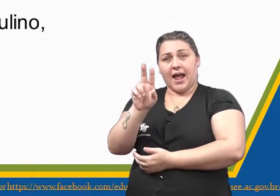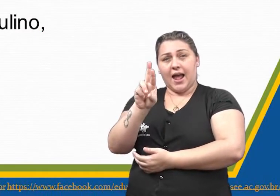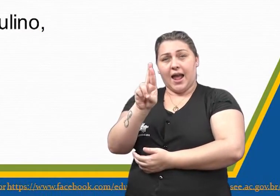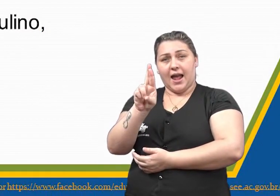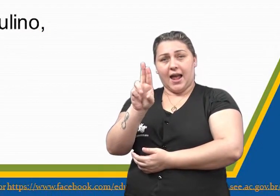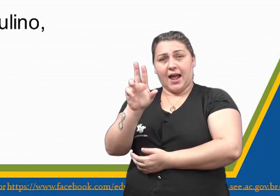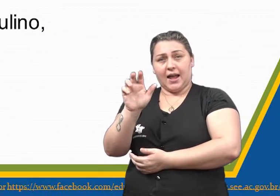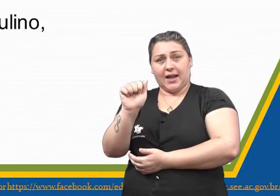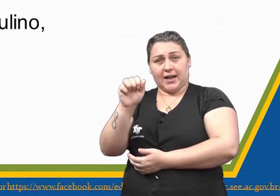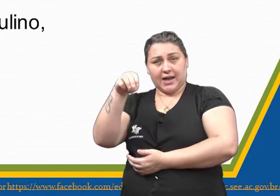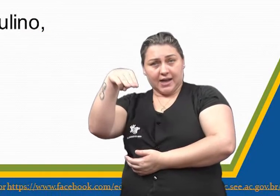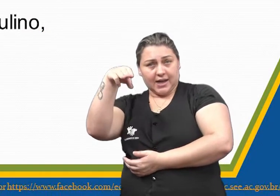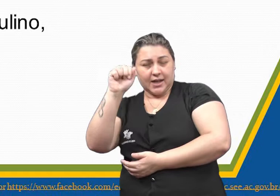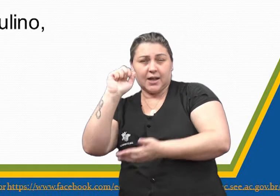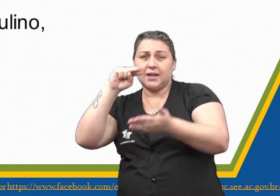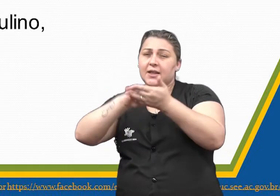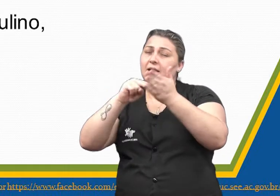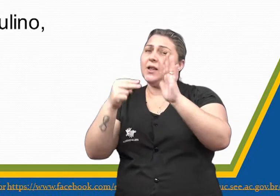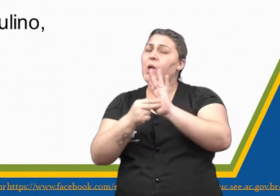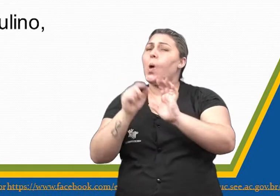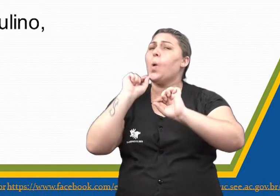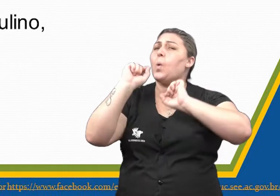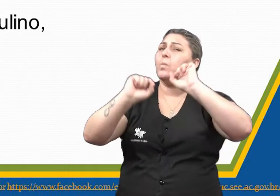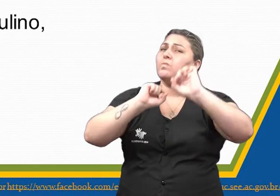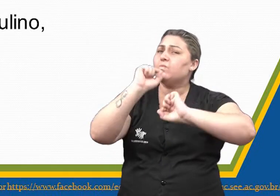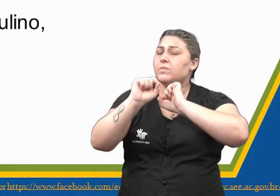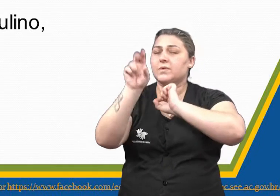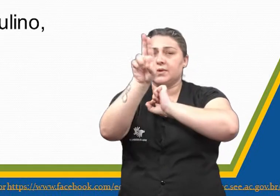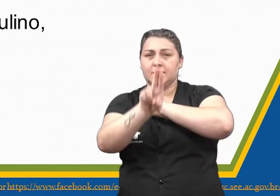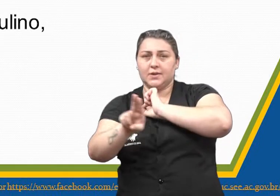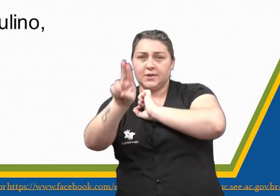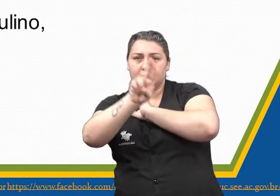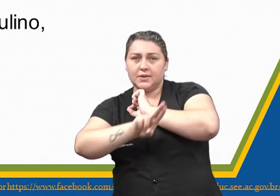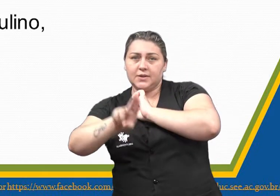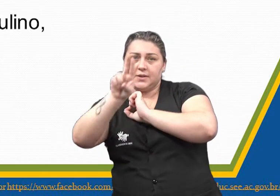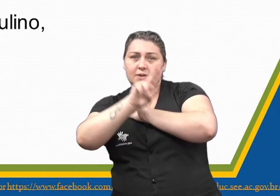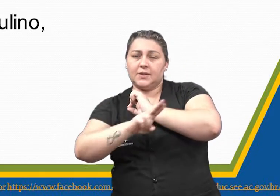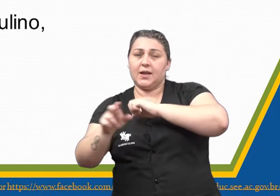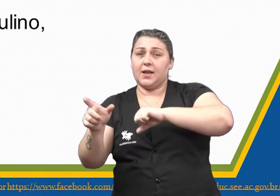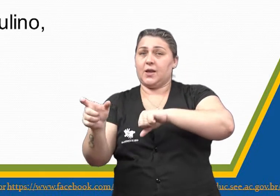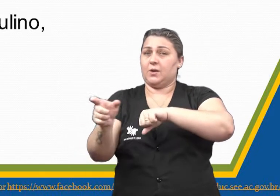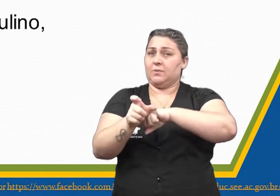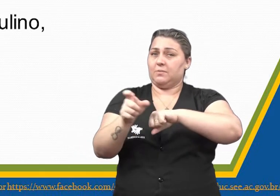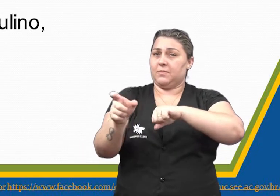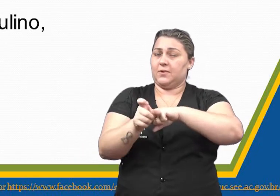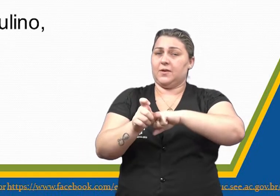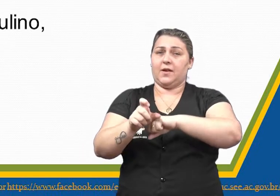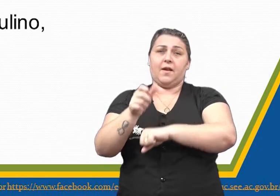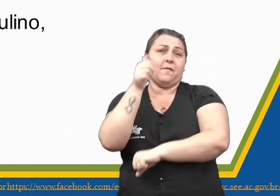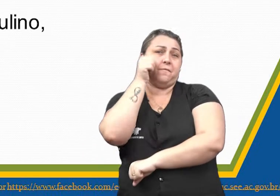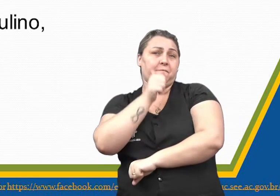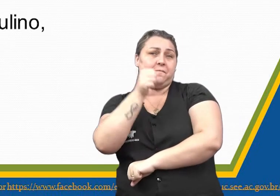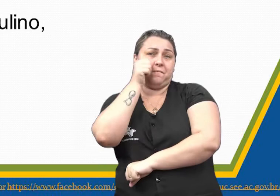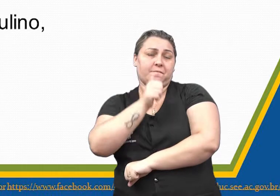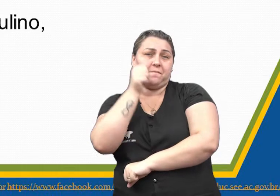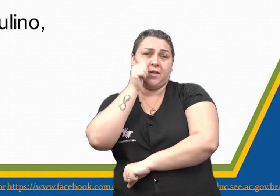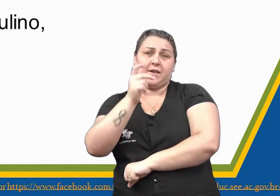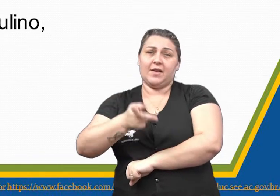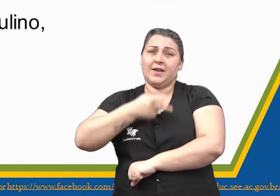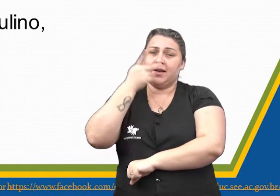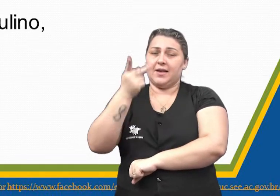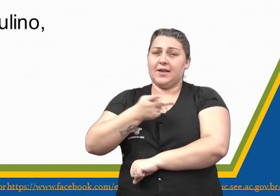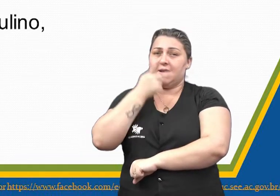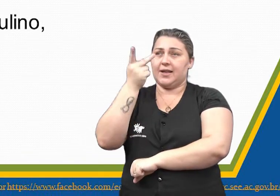Nós temos a palavra grama, né? Mas nós podemos usar ela como substantivo feminino. Quando nós falamos